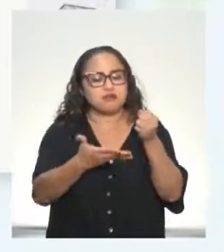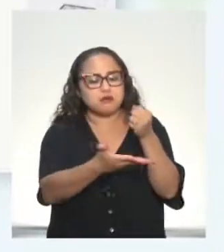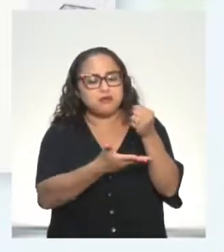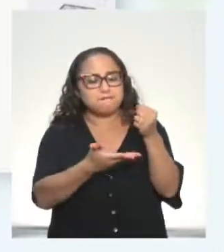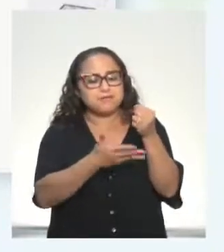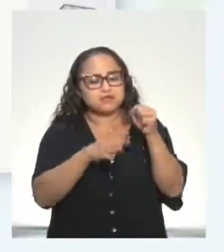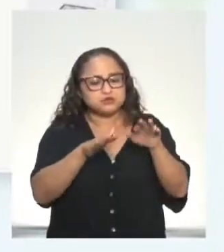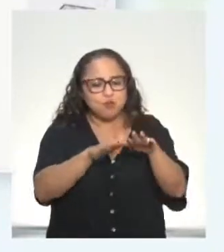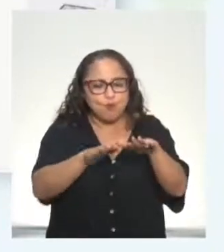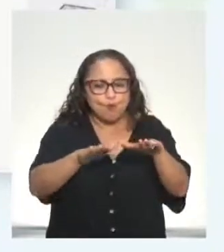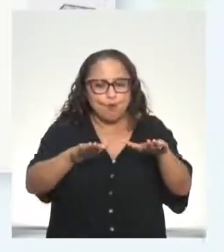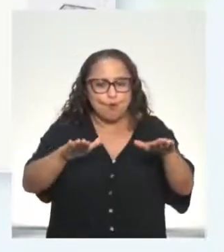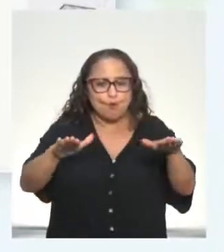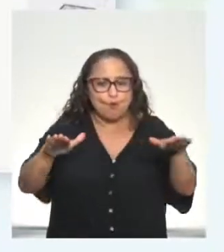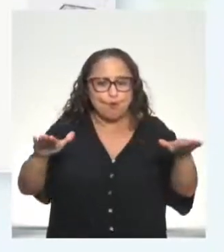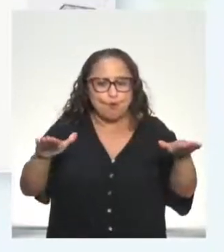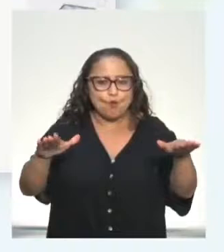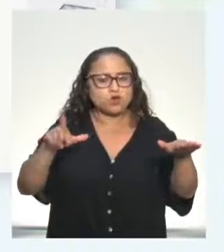vê toda